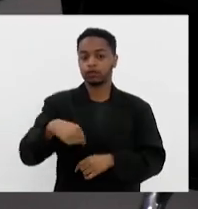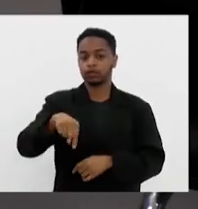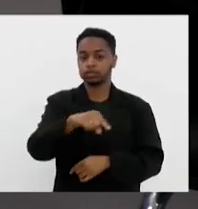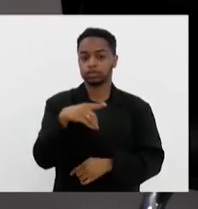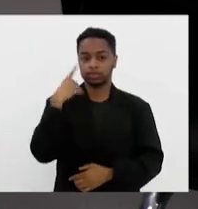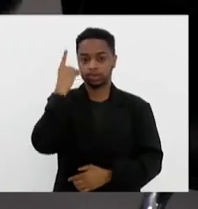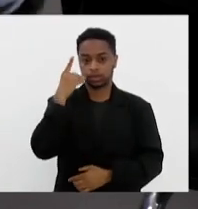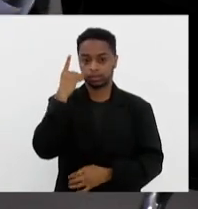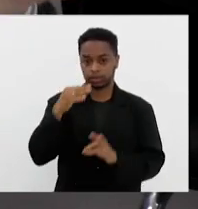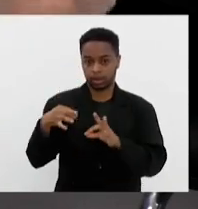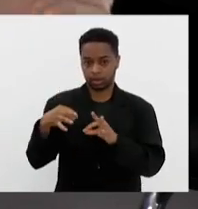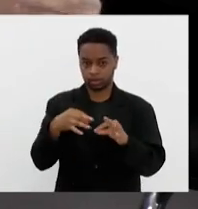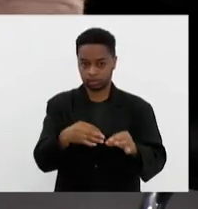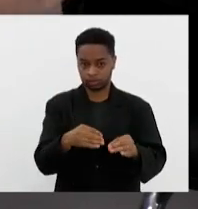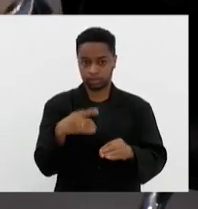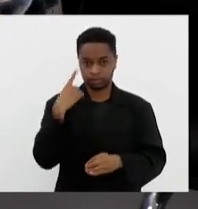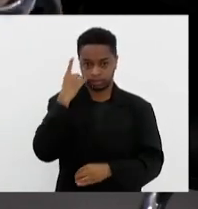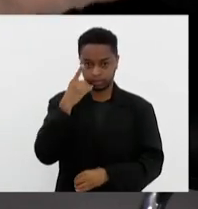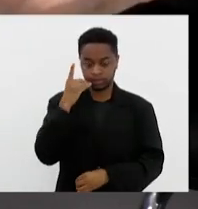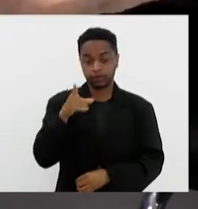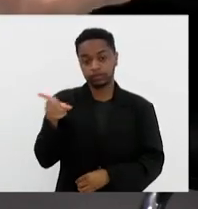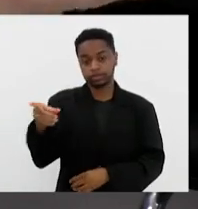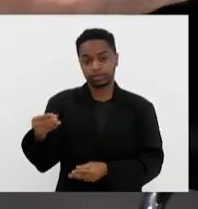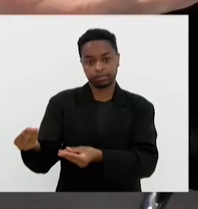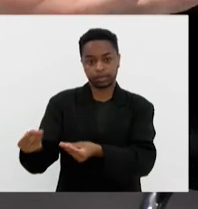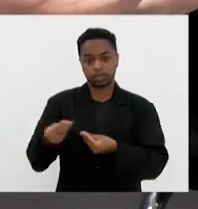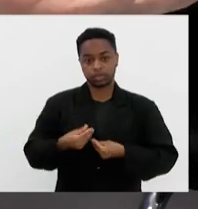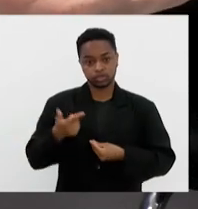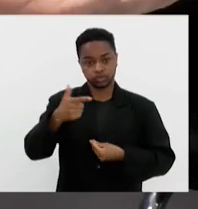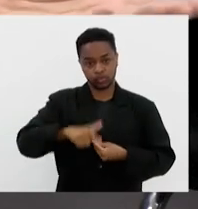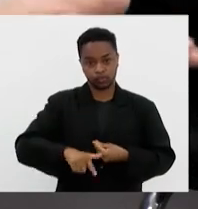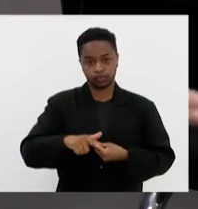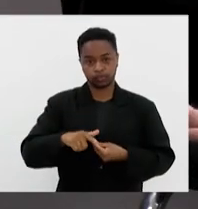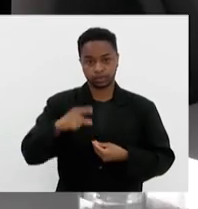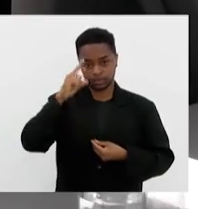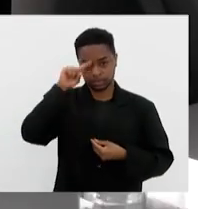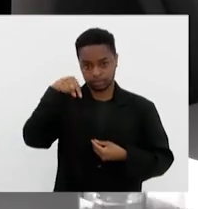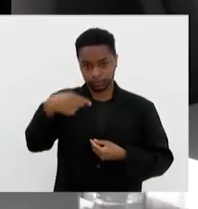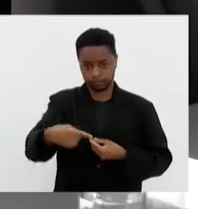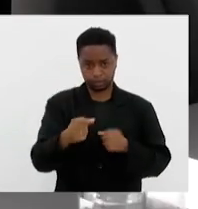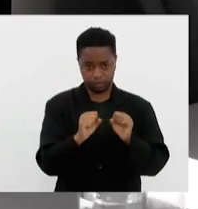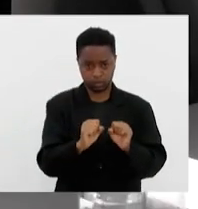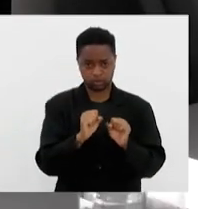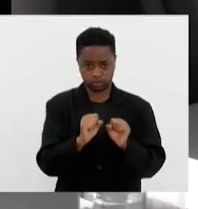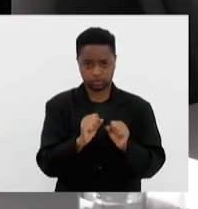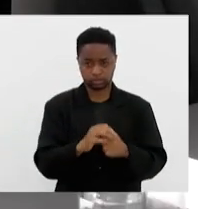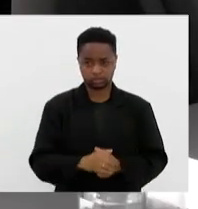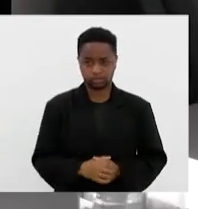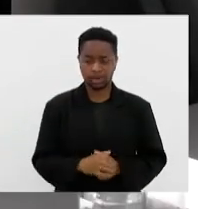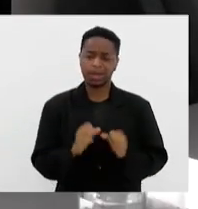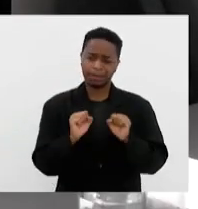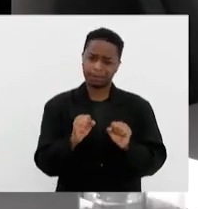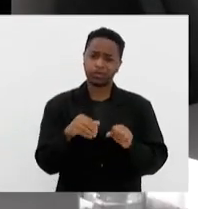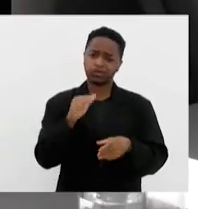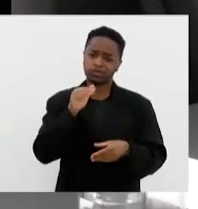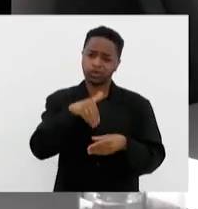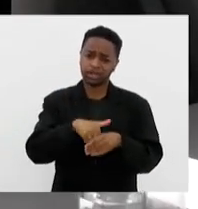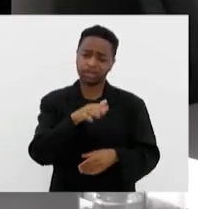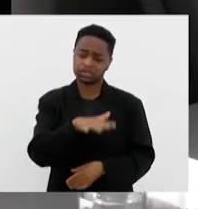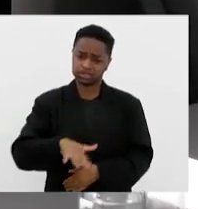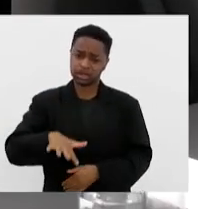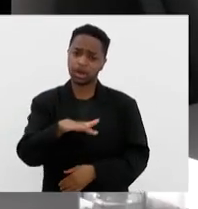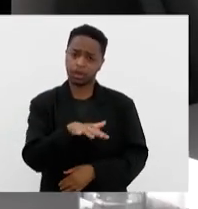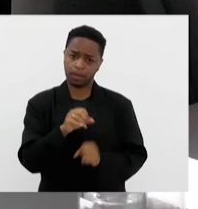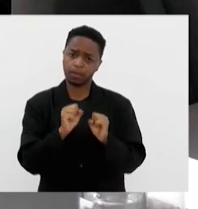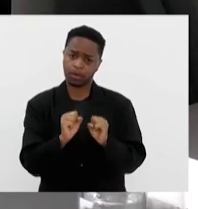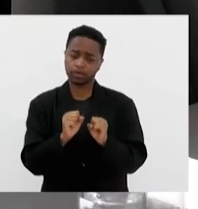deputados, todos, e o senhor traga na próxima sessão. Não, mas se Vossa Excelência preferir... Pode votar genericamente. A gente pode votar com Vossa